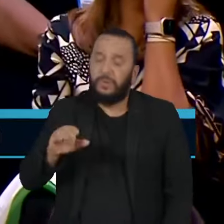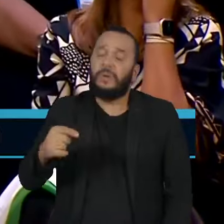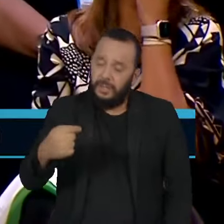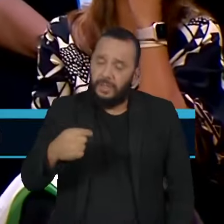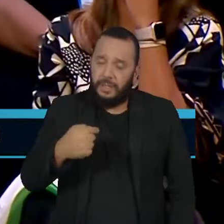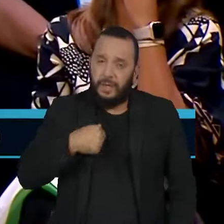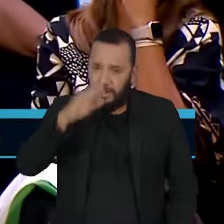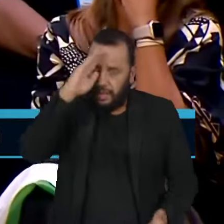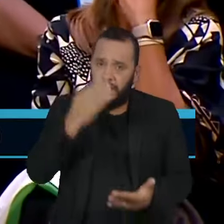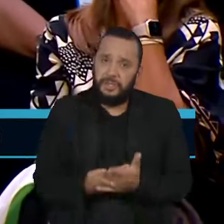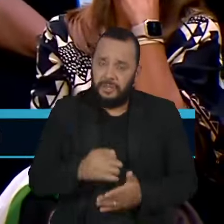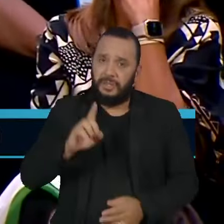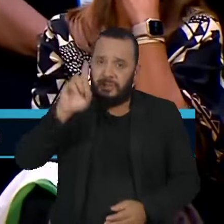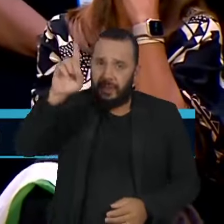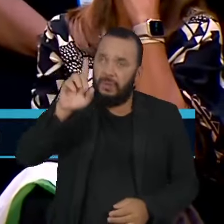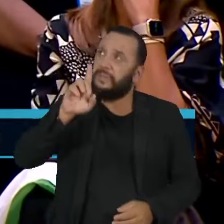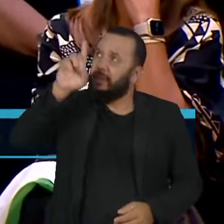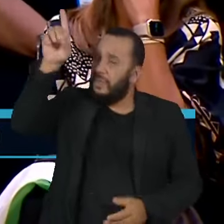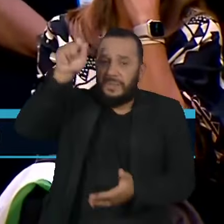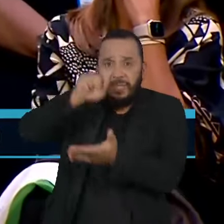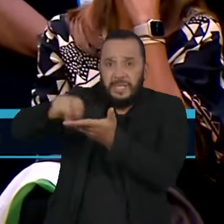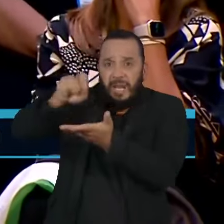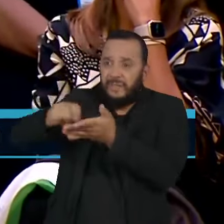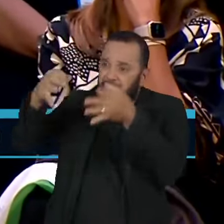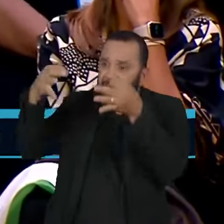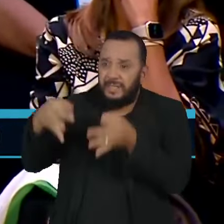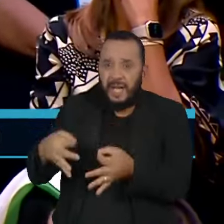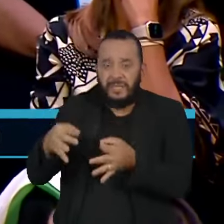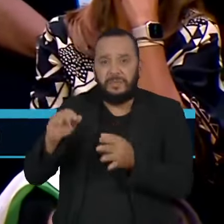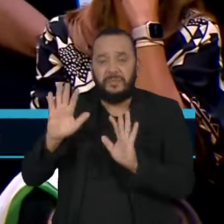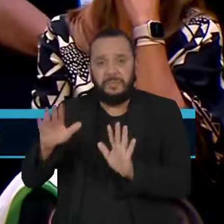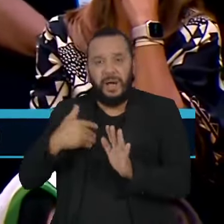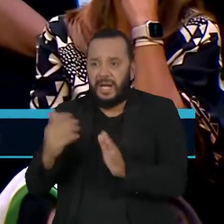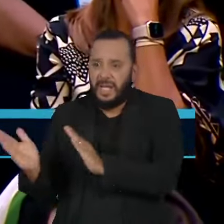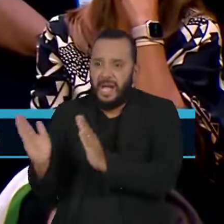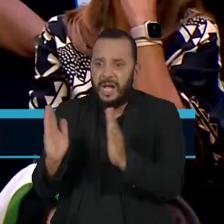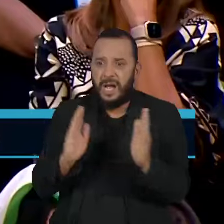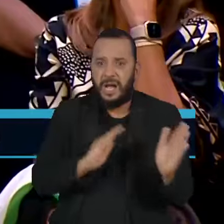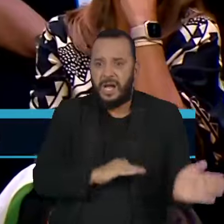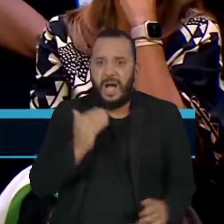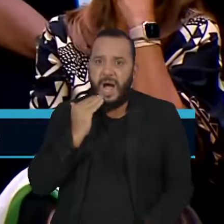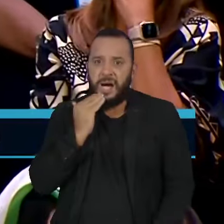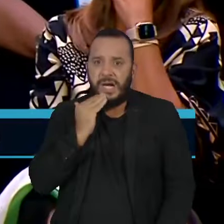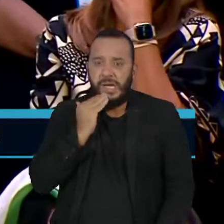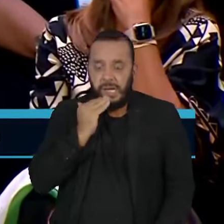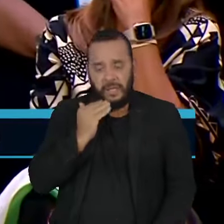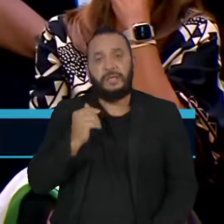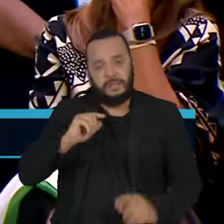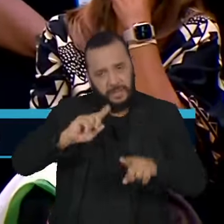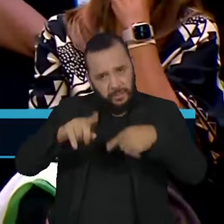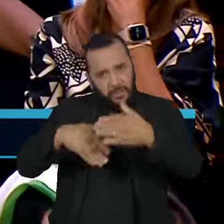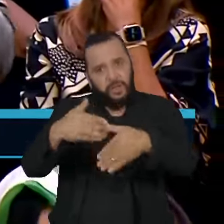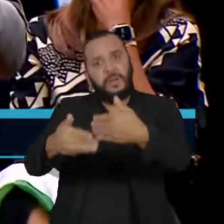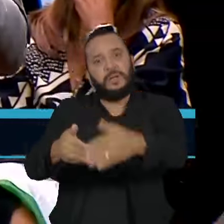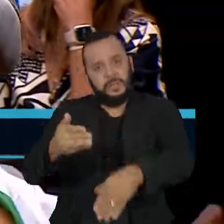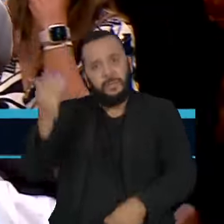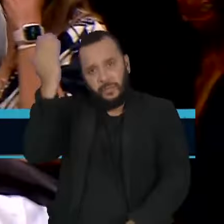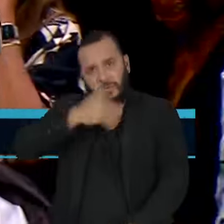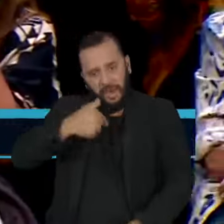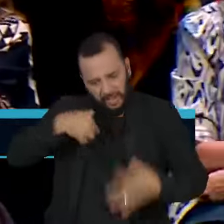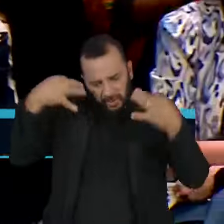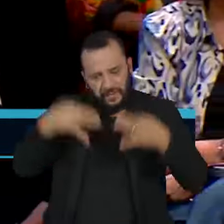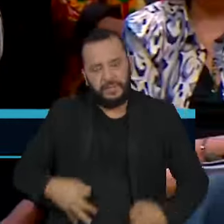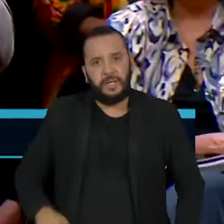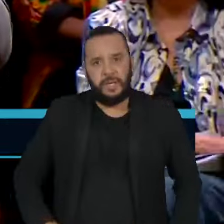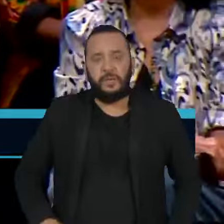linhas tortas, ao tempo a gente vai provar que eu estava certo. Eu estava certo. O